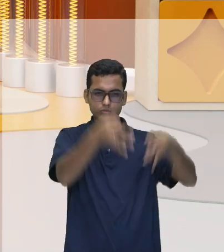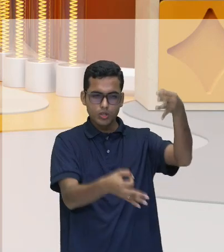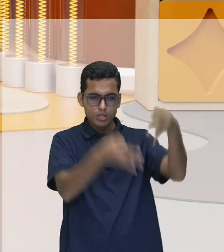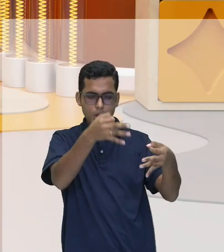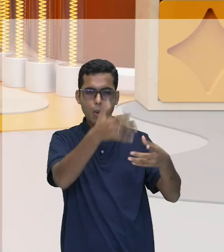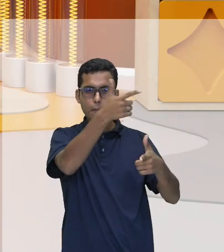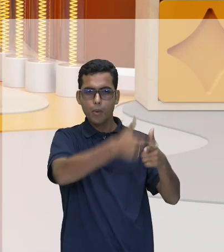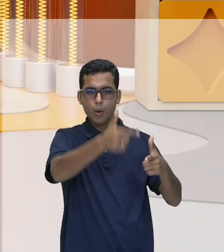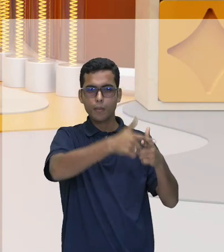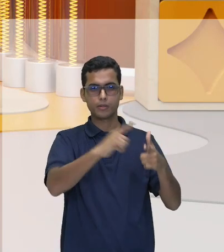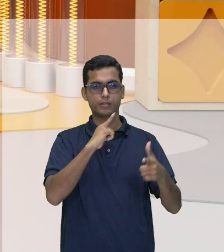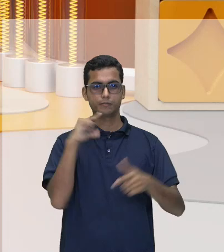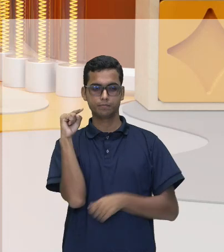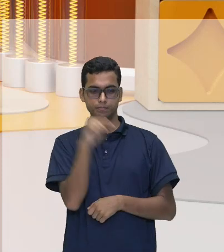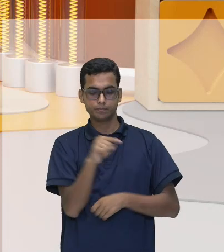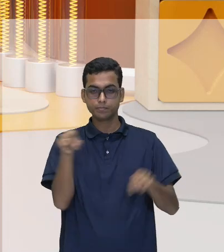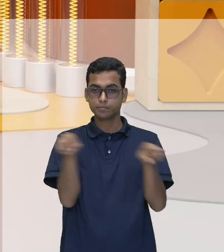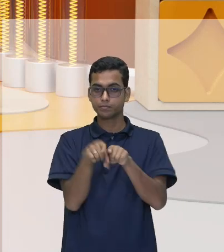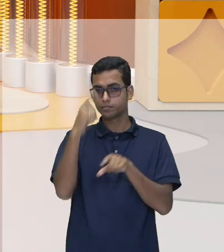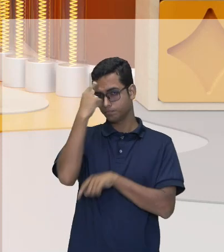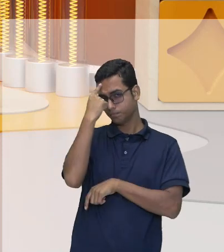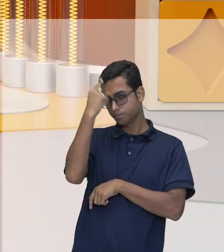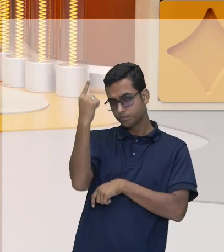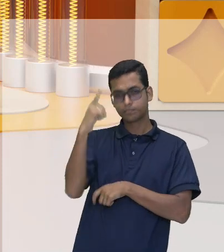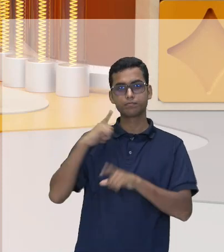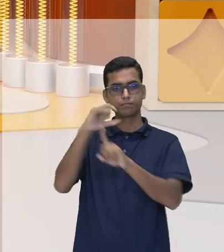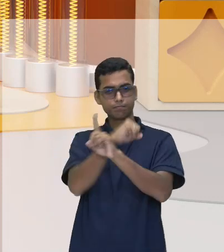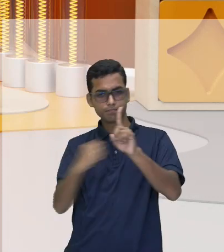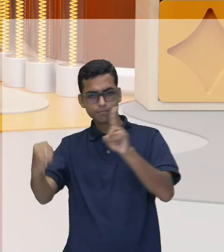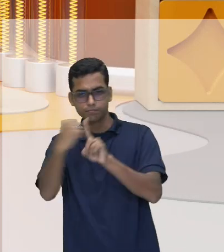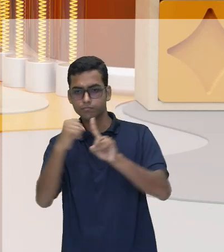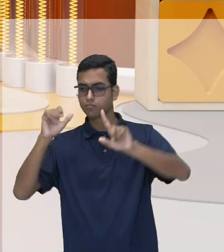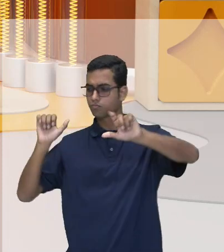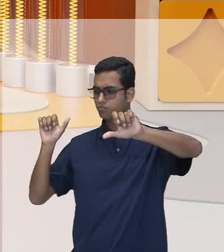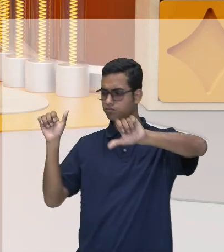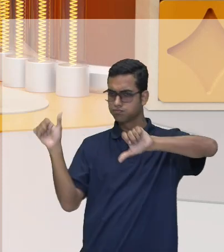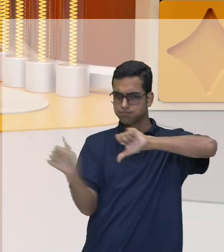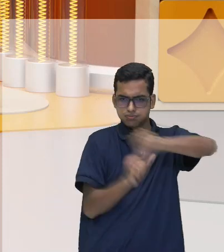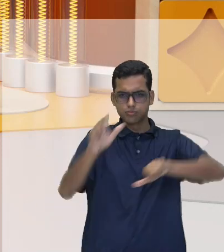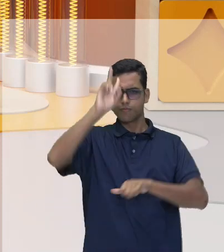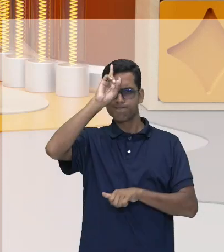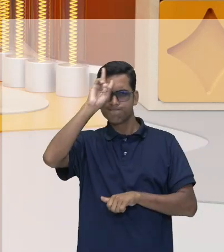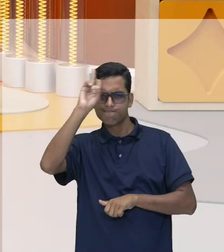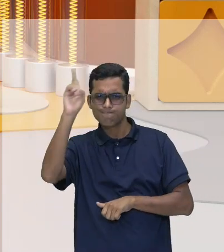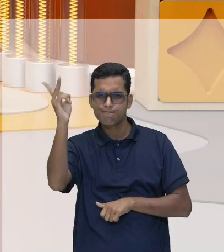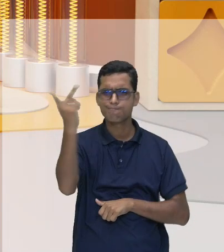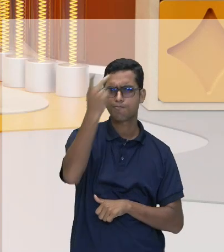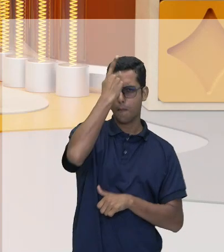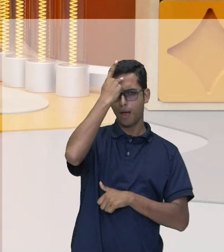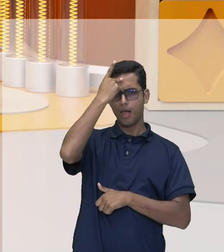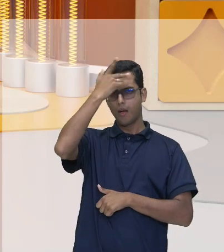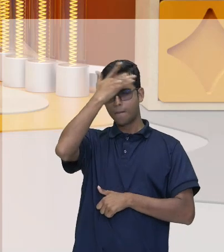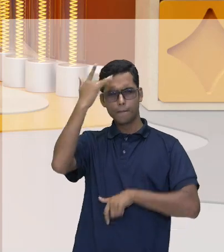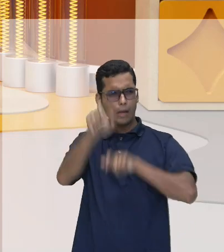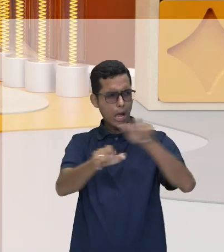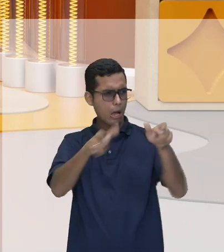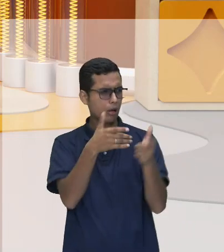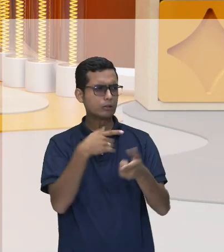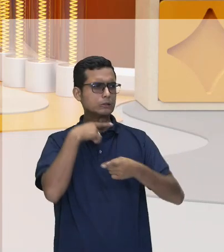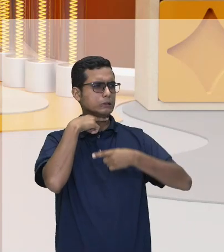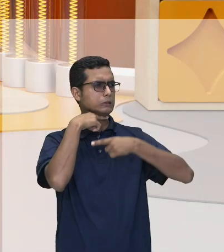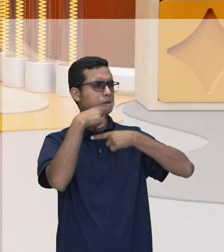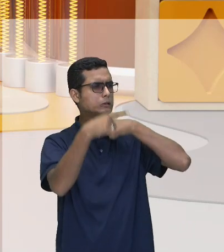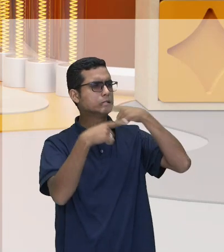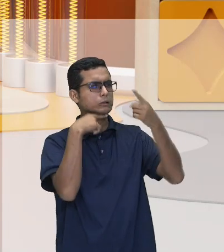a questioná-las e desafiar a autoridade do Papa, inclusive. Então, que práticas são essas que são mais observadas, que vão